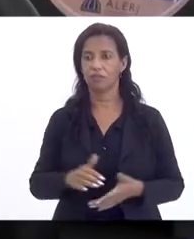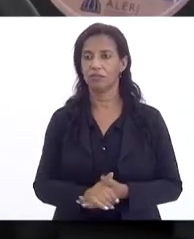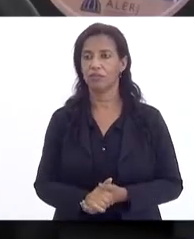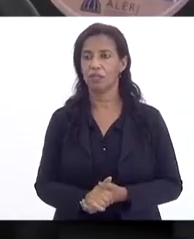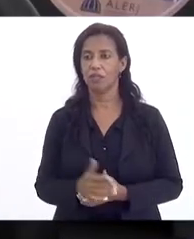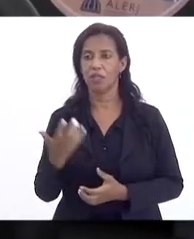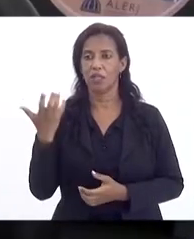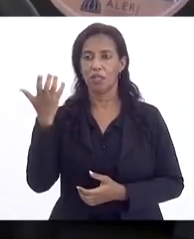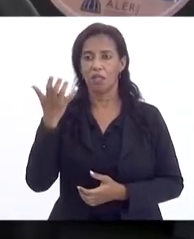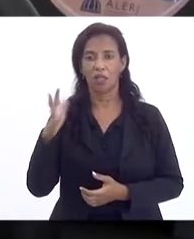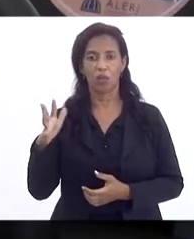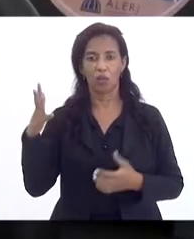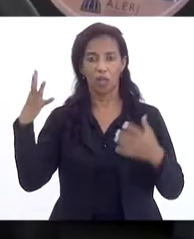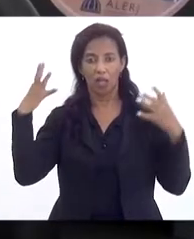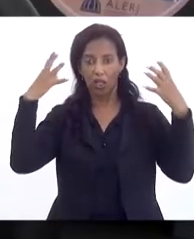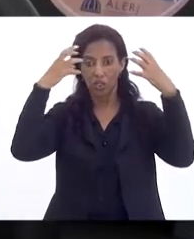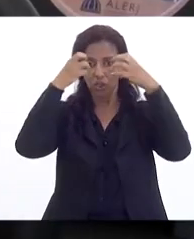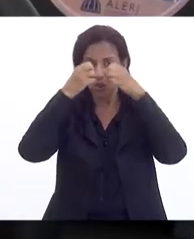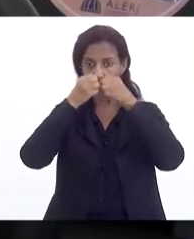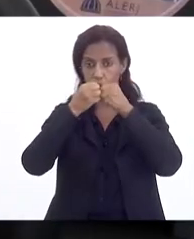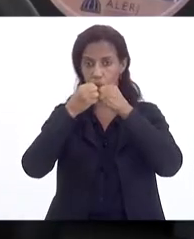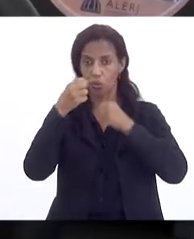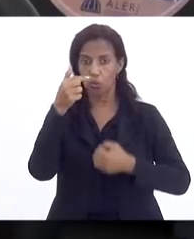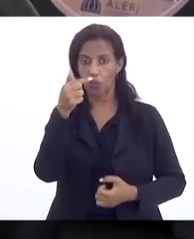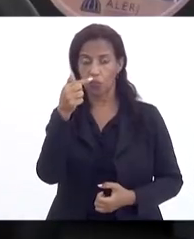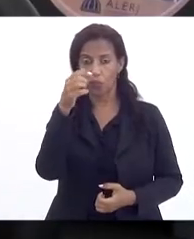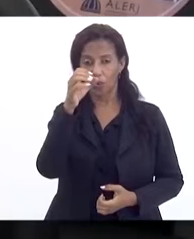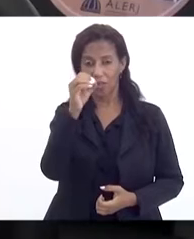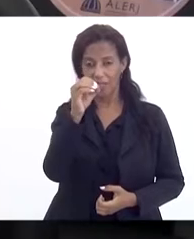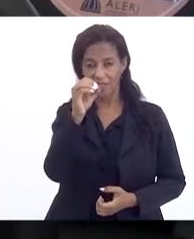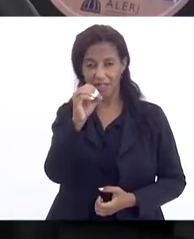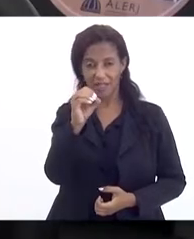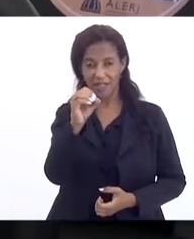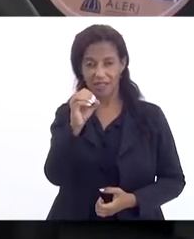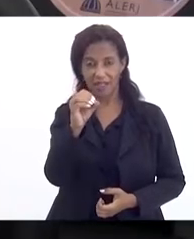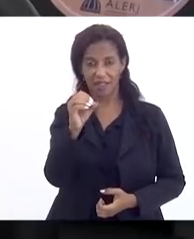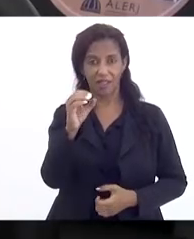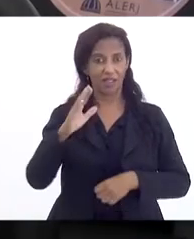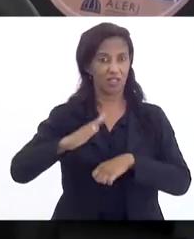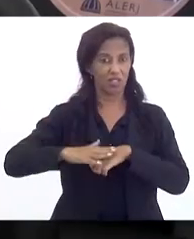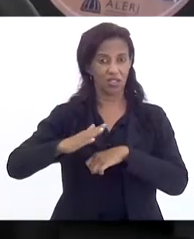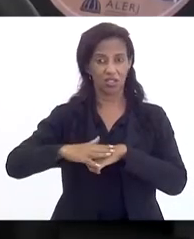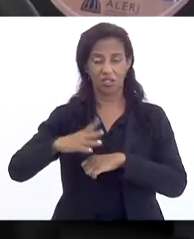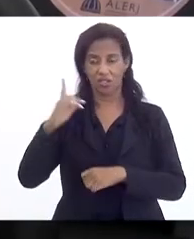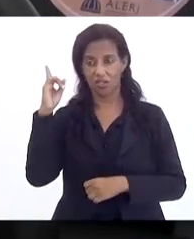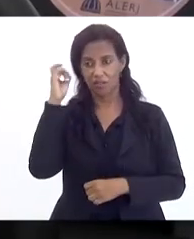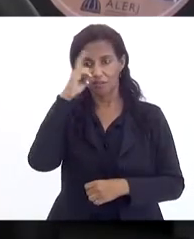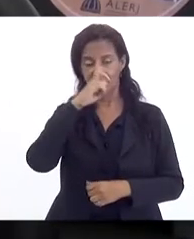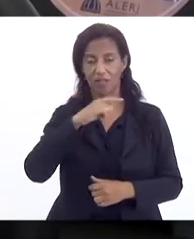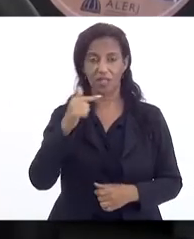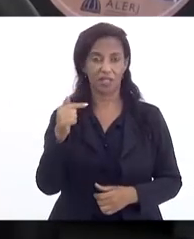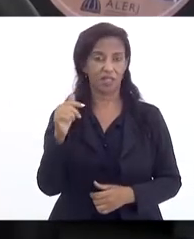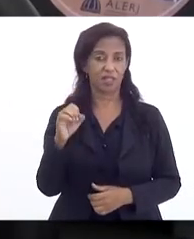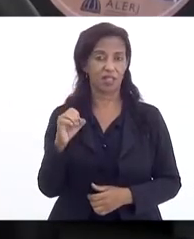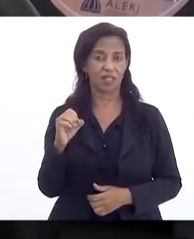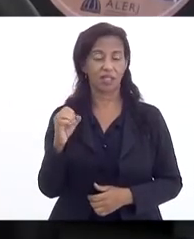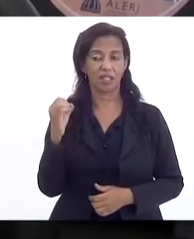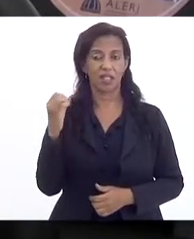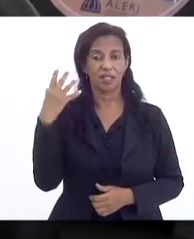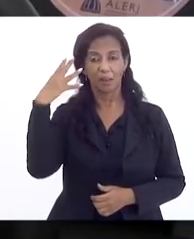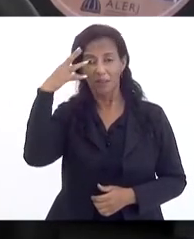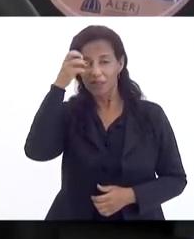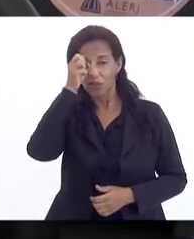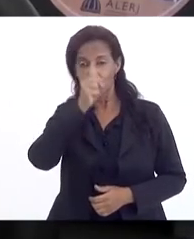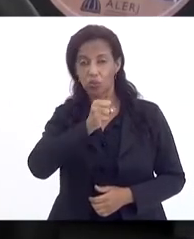não quer vidro escuro, porque 70 é o mais translúcido. Então, ela coloca o limite de 70 e não deixa ser mais